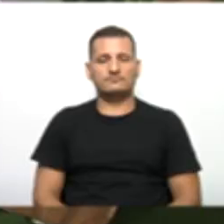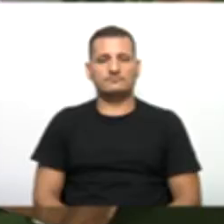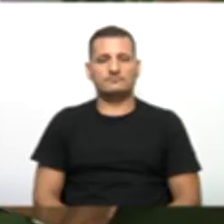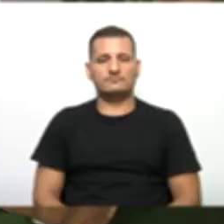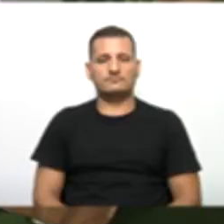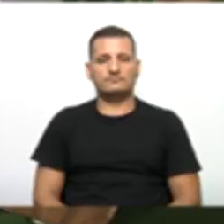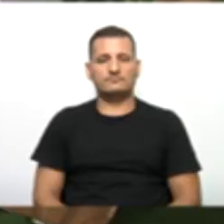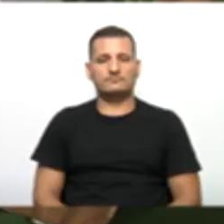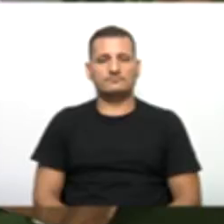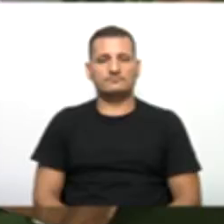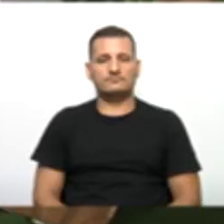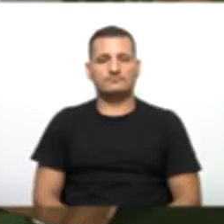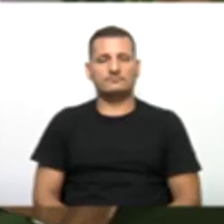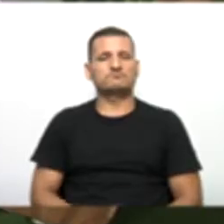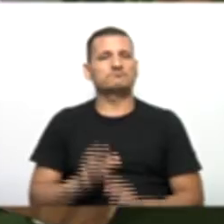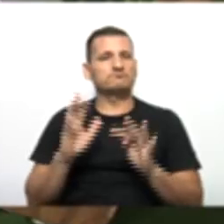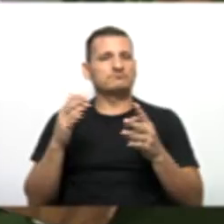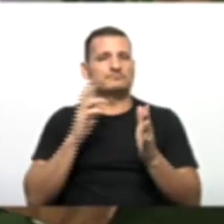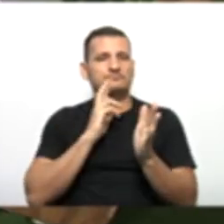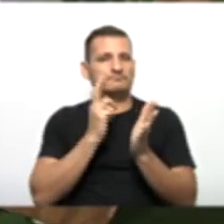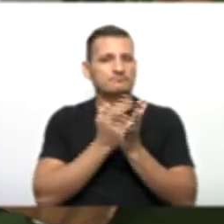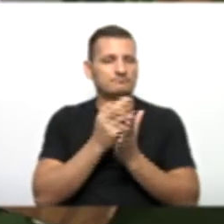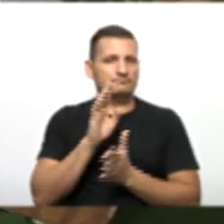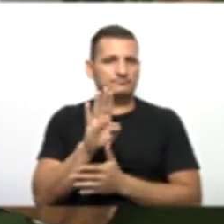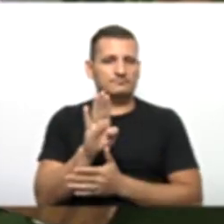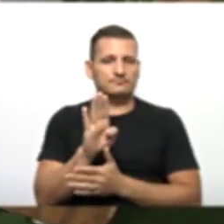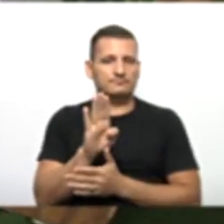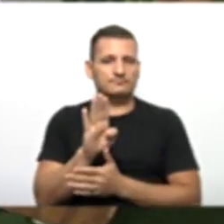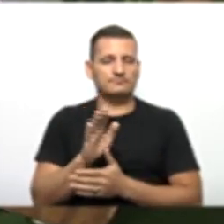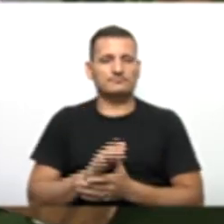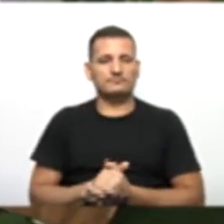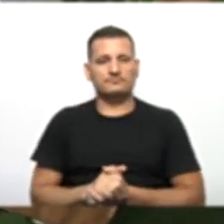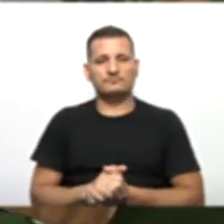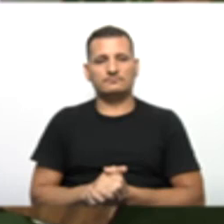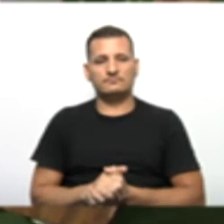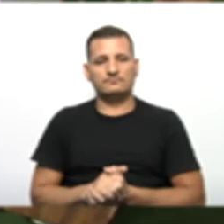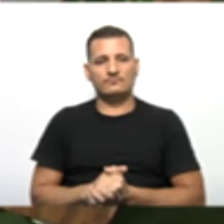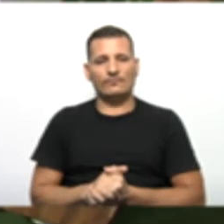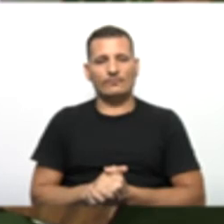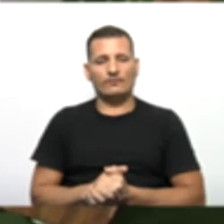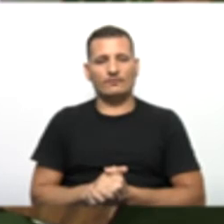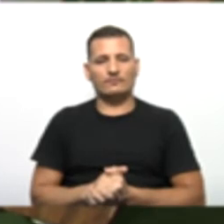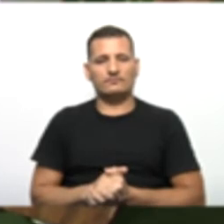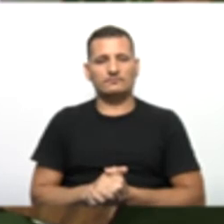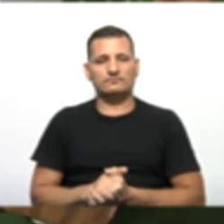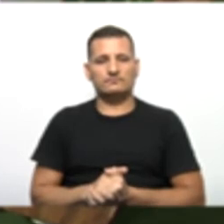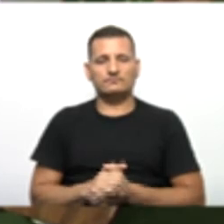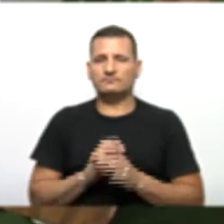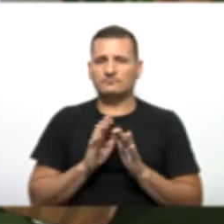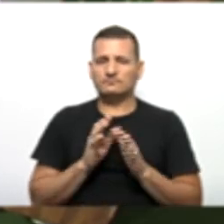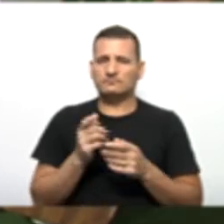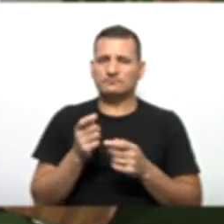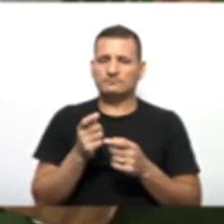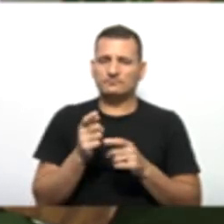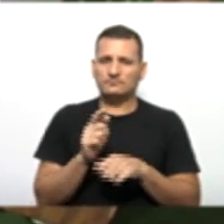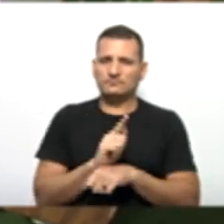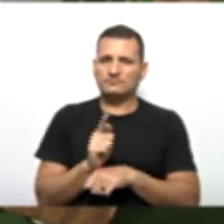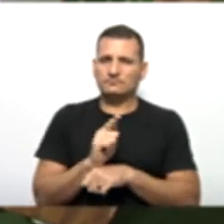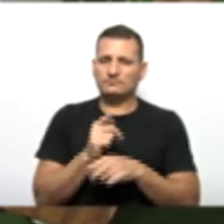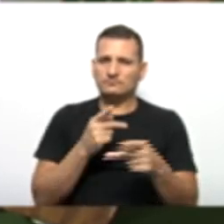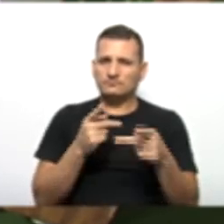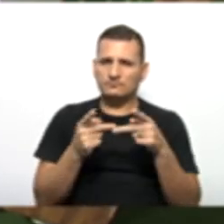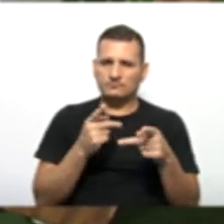B? B, todo mundo respondendo todo B. Todo mundo aqui. letra B? Isso. Gente, será que lá no gerenciamento, os erros de gerenciamento de projeto,